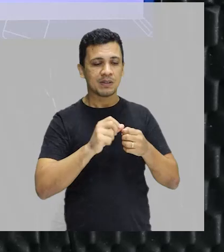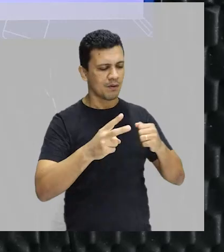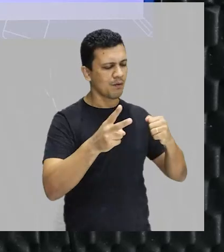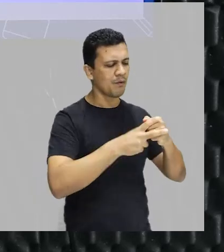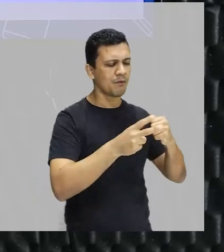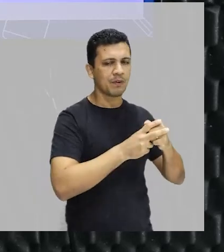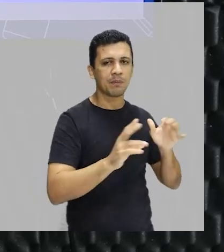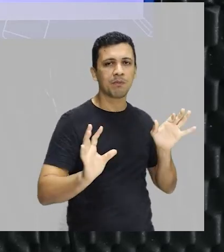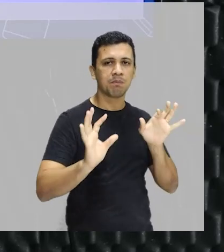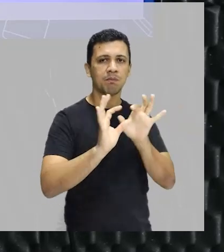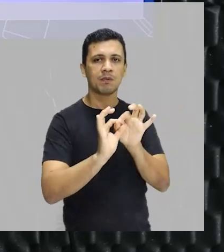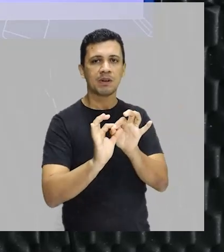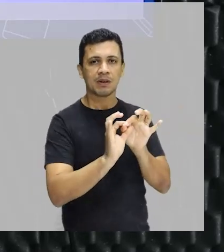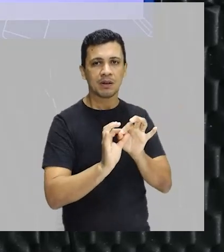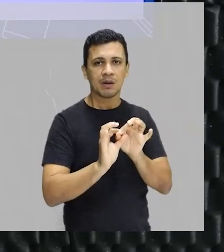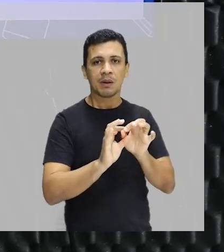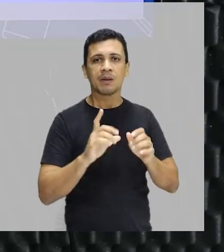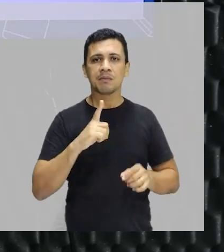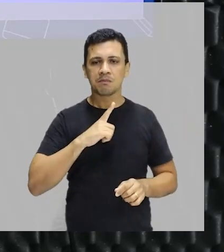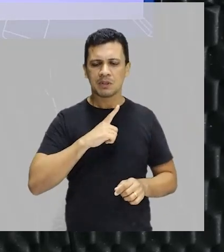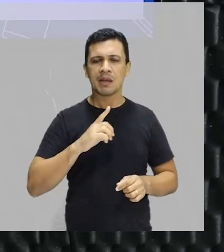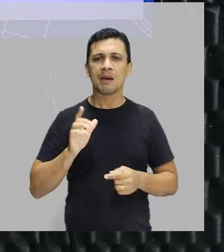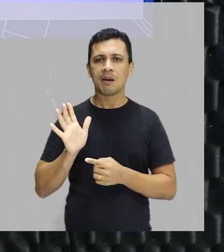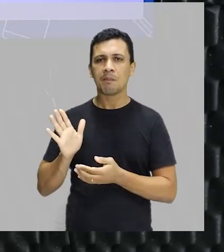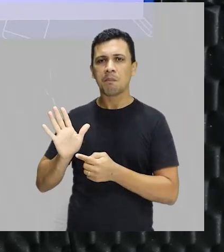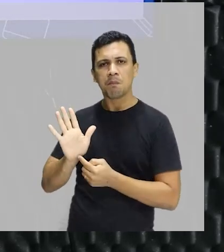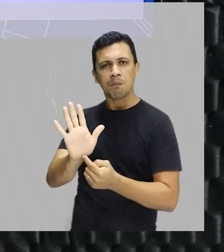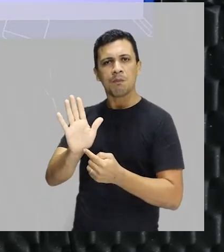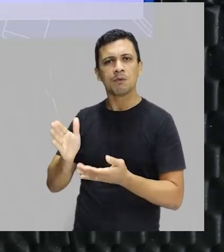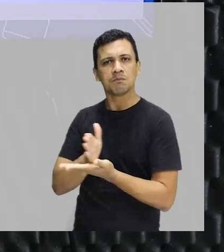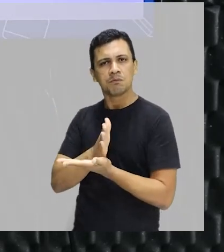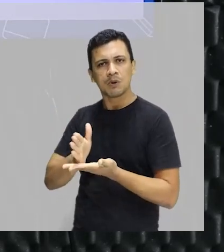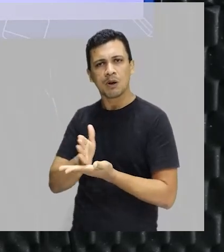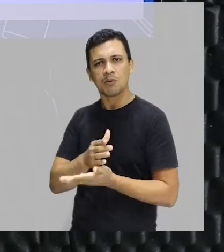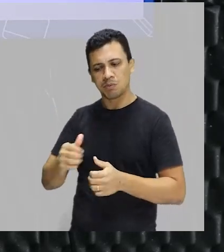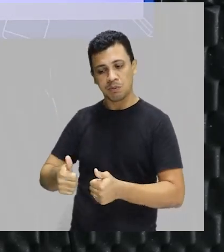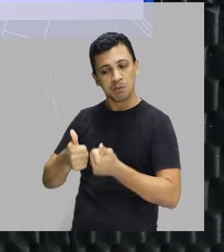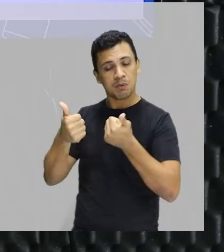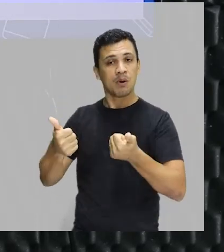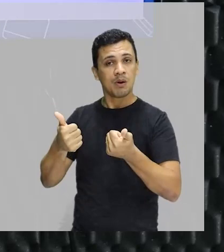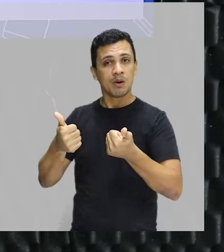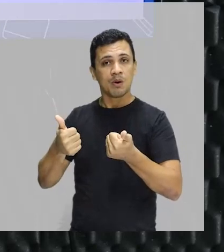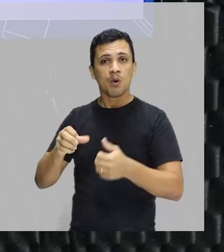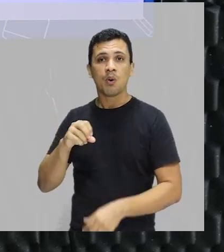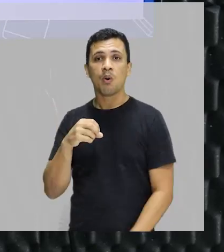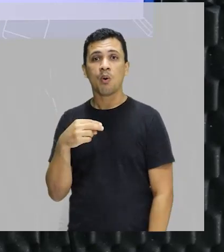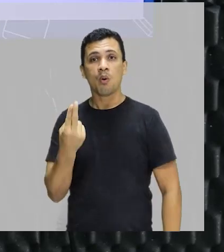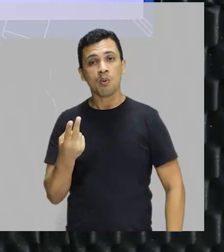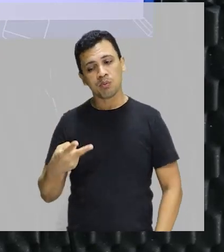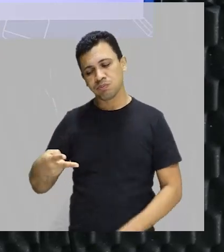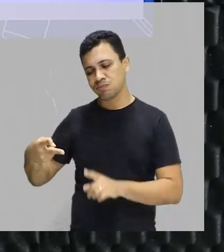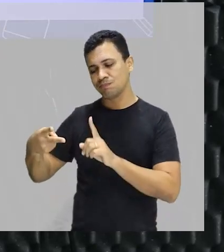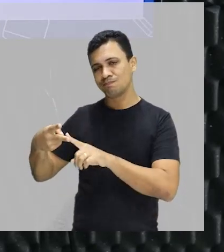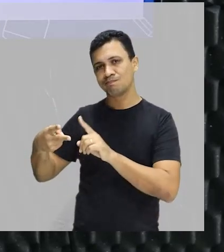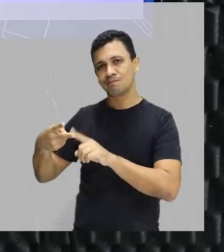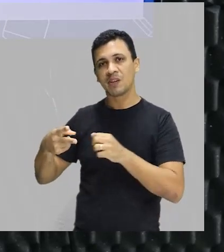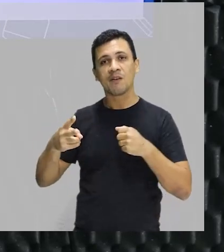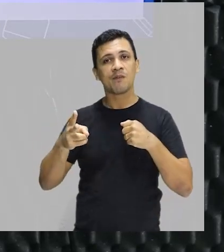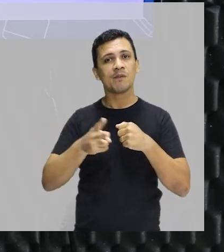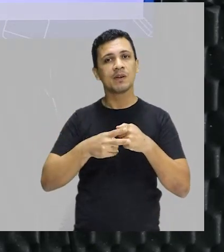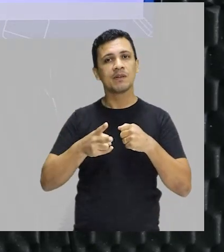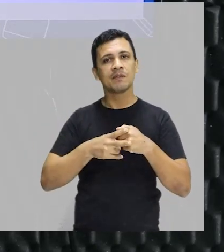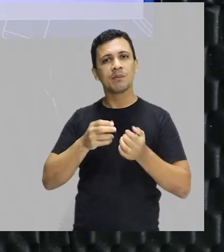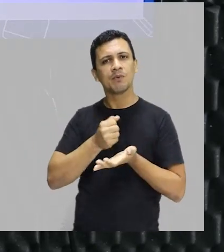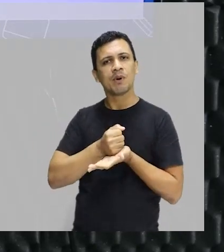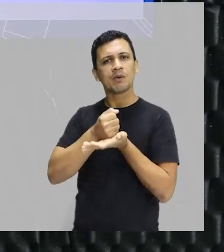o estado, para indicar uma qualidade, e ele também pode ser um verbo auxiliar. Por que ele é